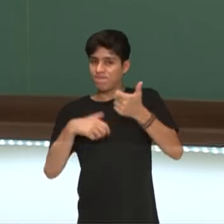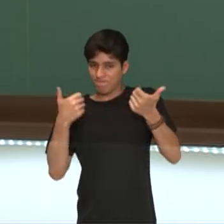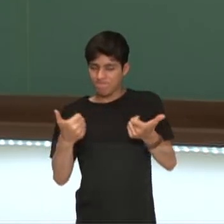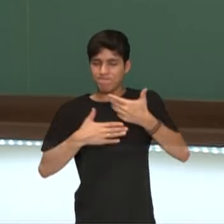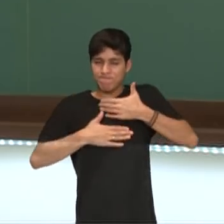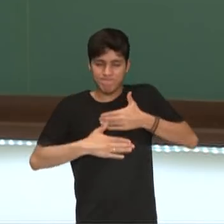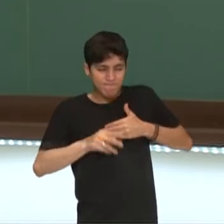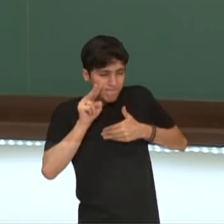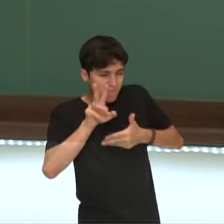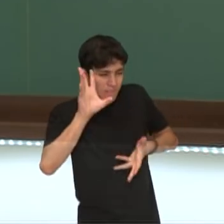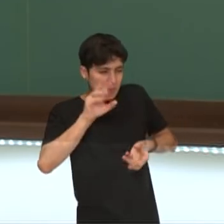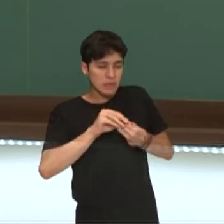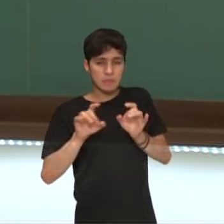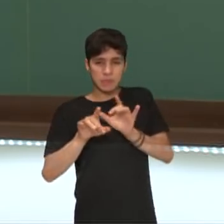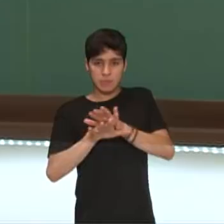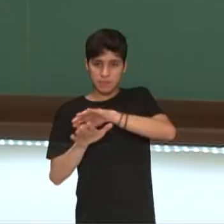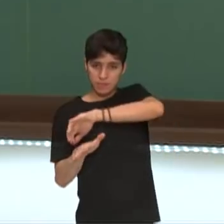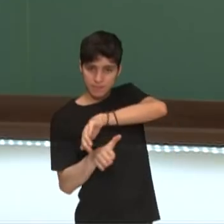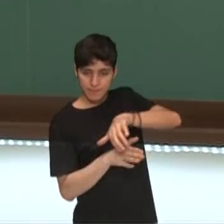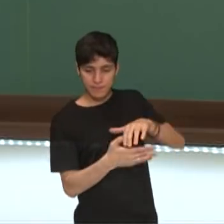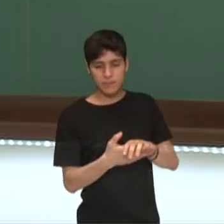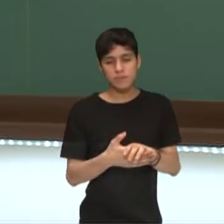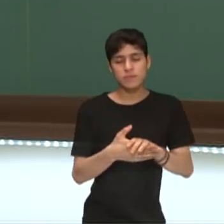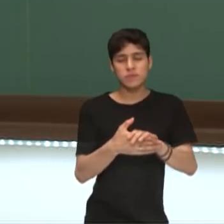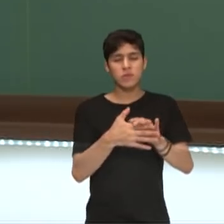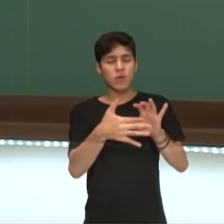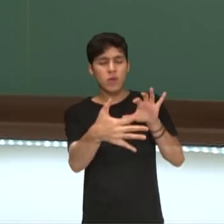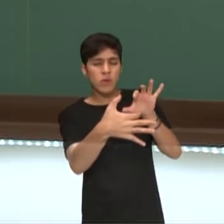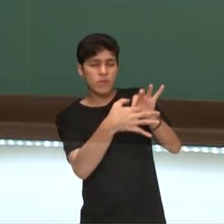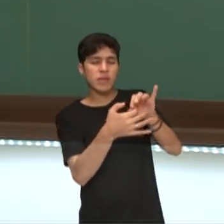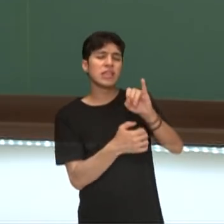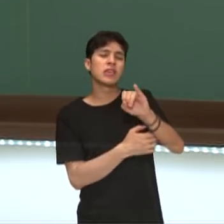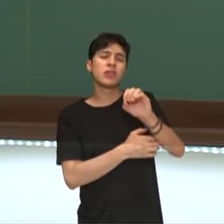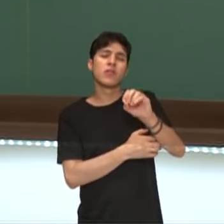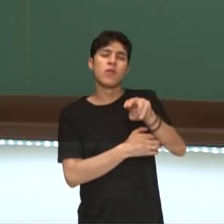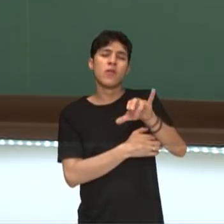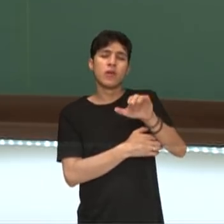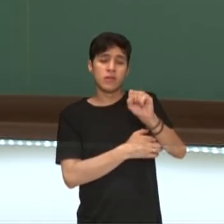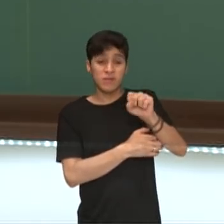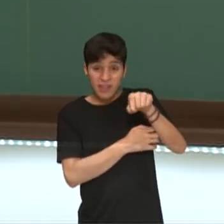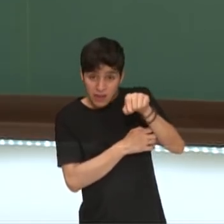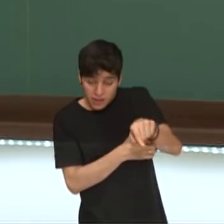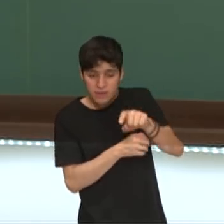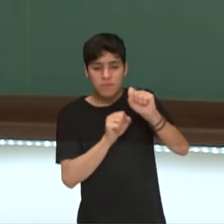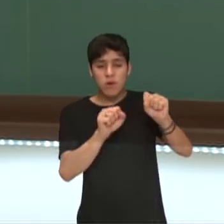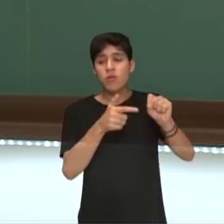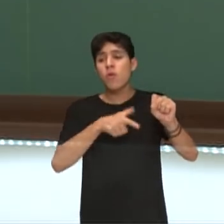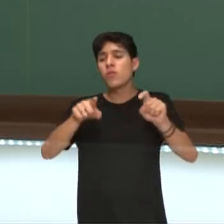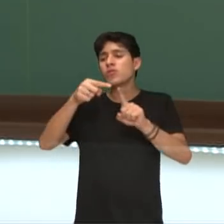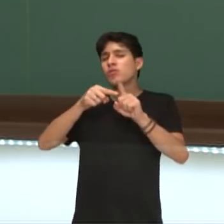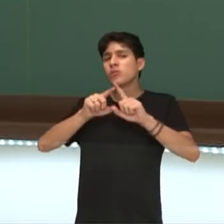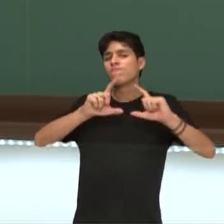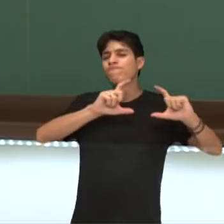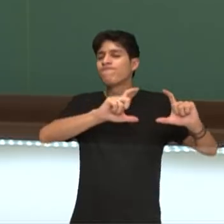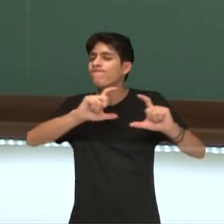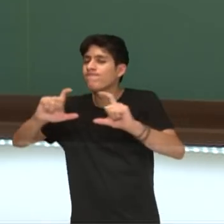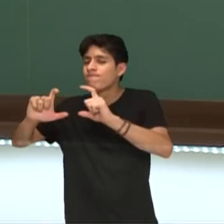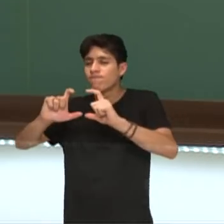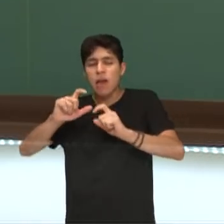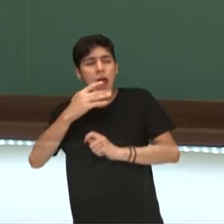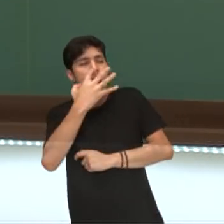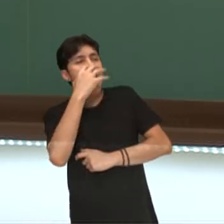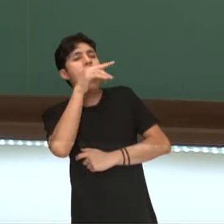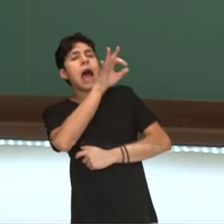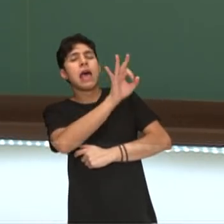gente? Vamos lá. Os compostos iônicos também eles podem ser representados por outros tipos de fórmulas, assim, né? Então o que nós temos